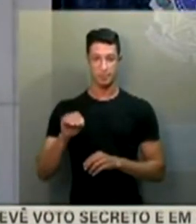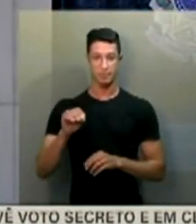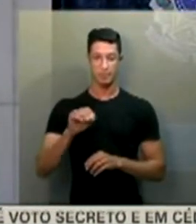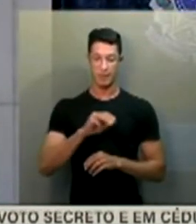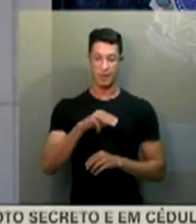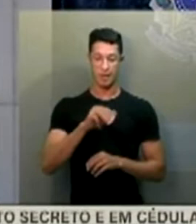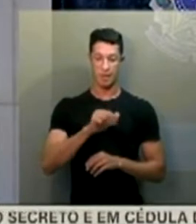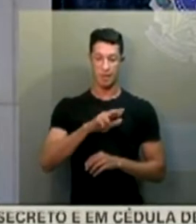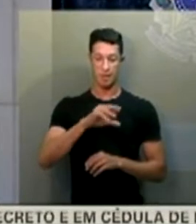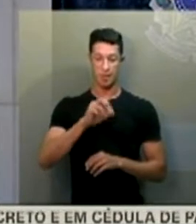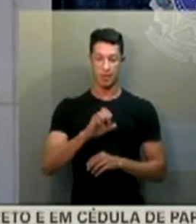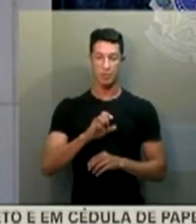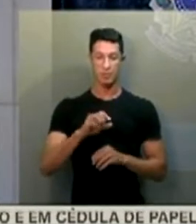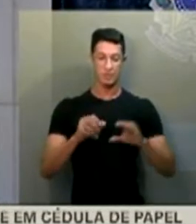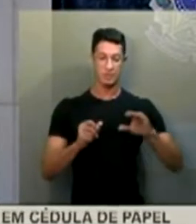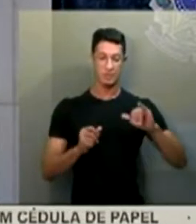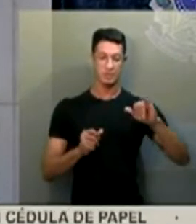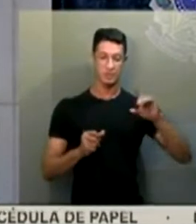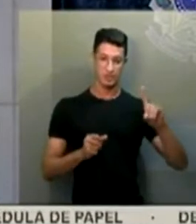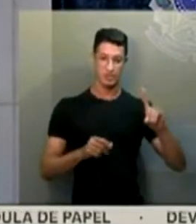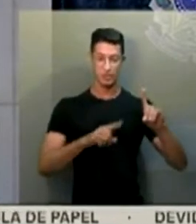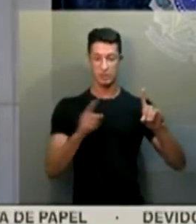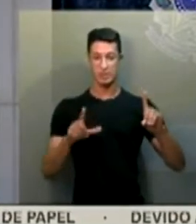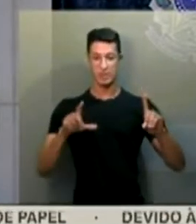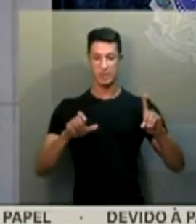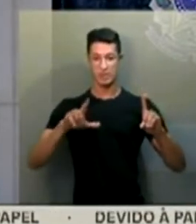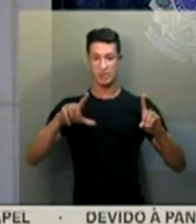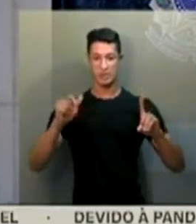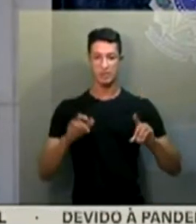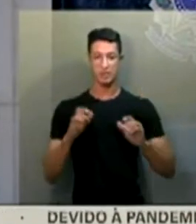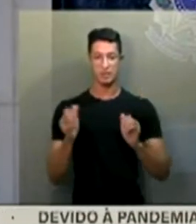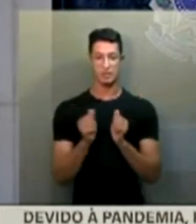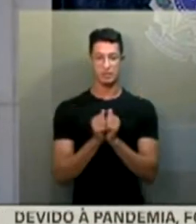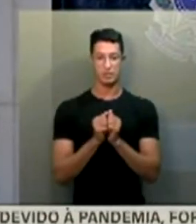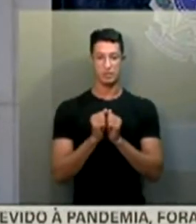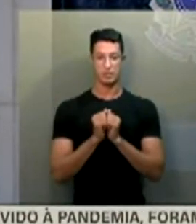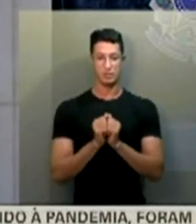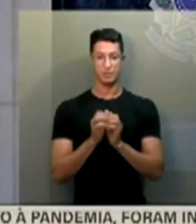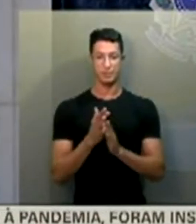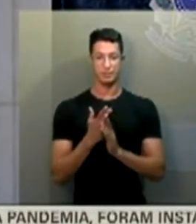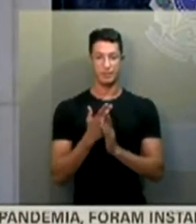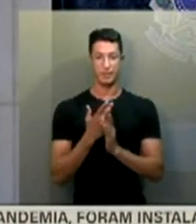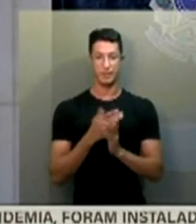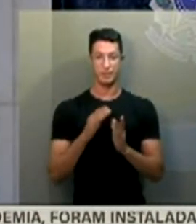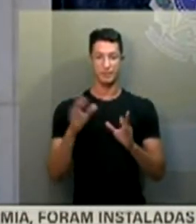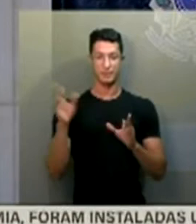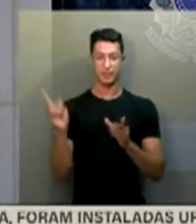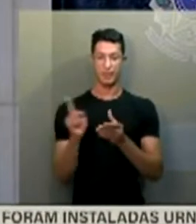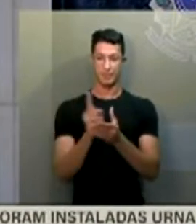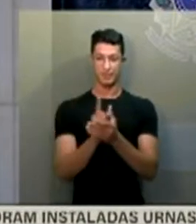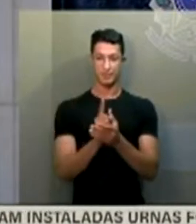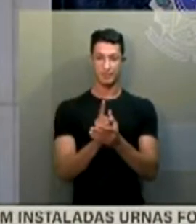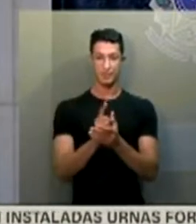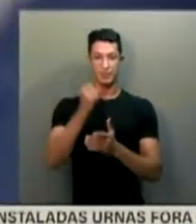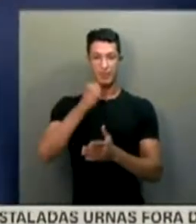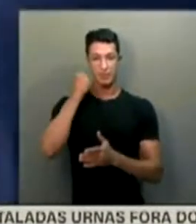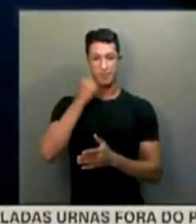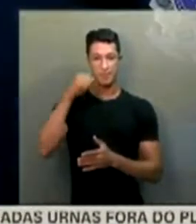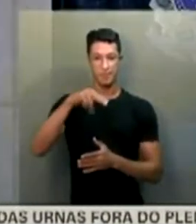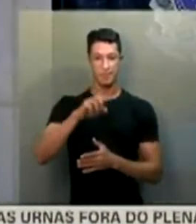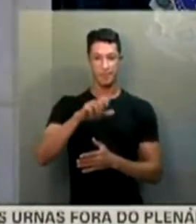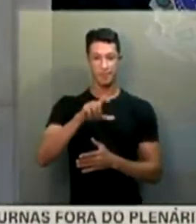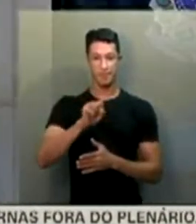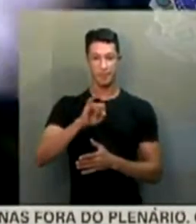Marcos Rogério, Cid Gomes e Leila Barros, juntamente com o integrante da mesa, senador Nelson